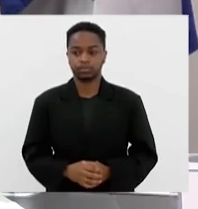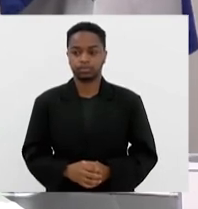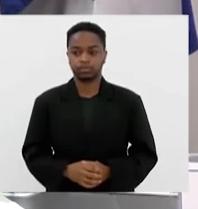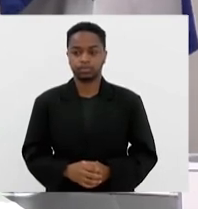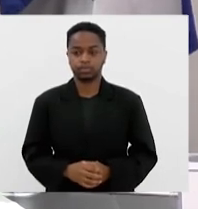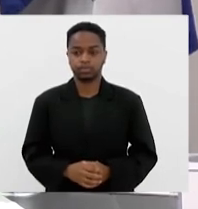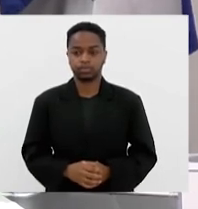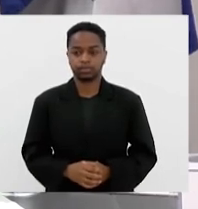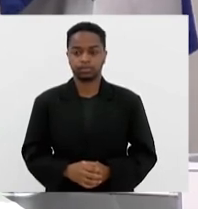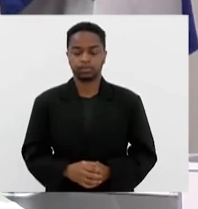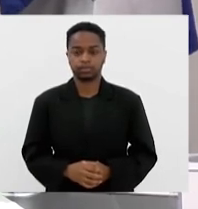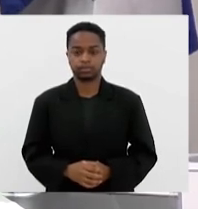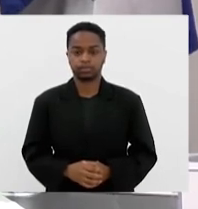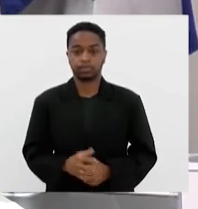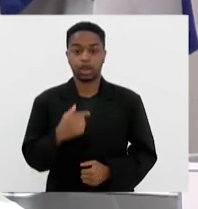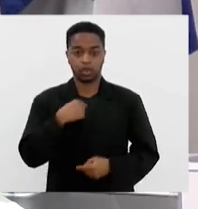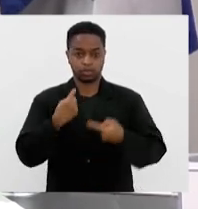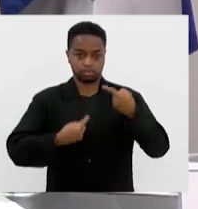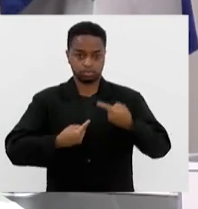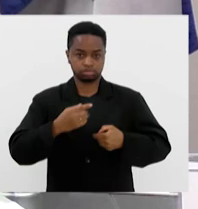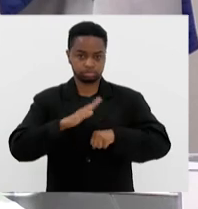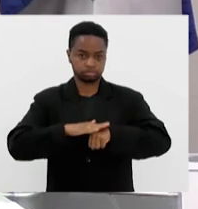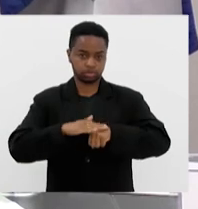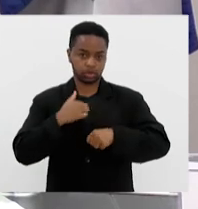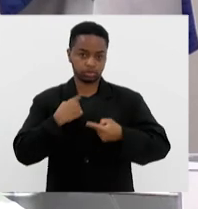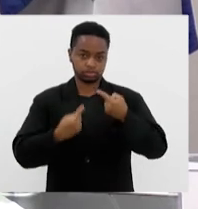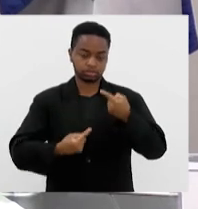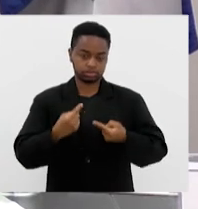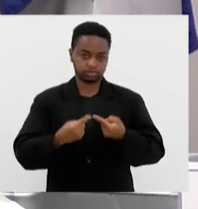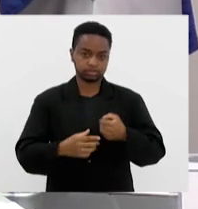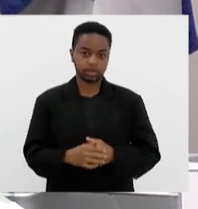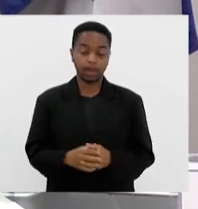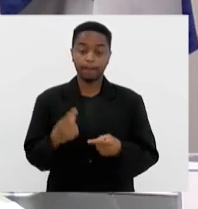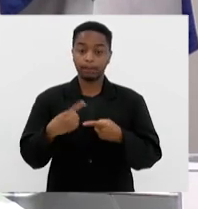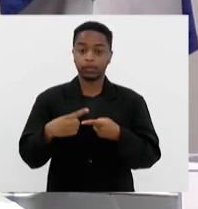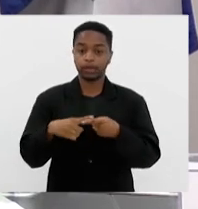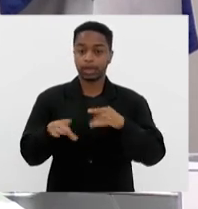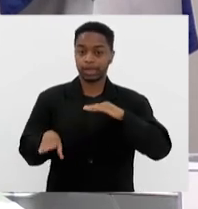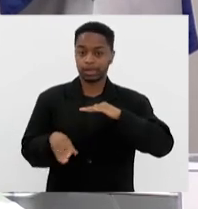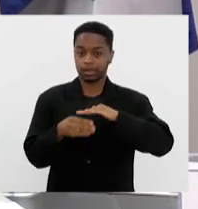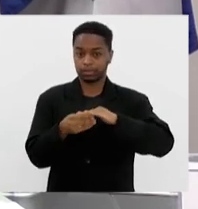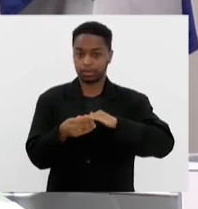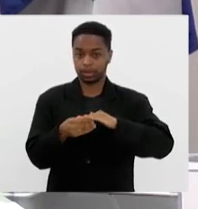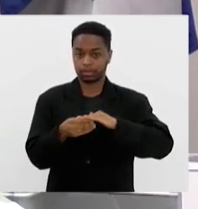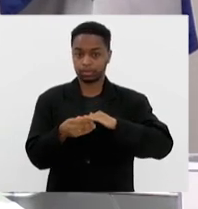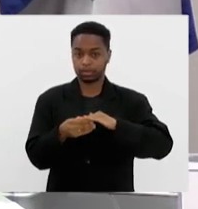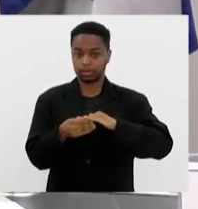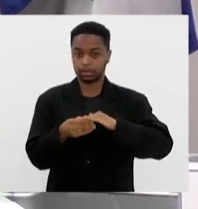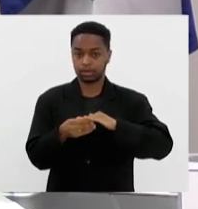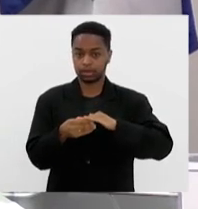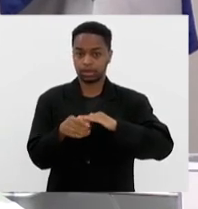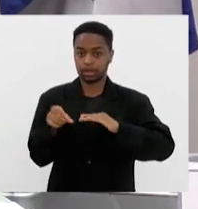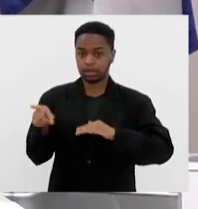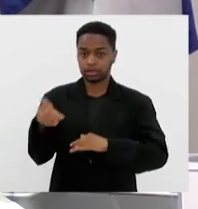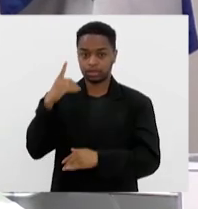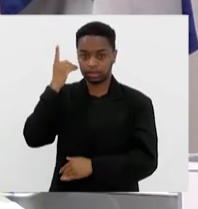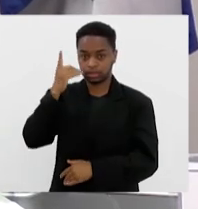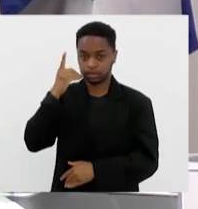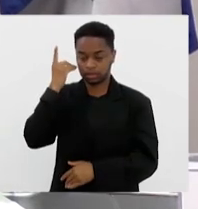É, eu vou discutir a matéria, porque as emendas que foram acatadas pelo